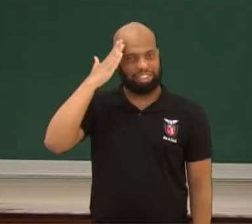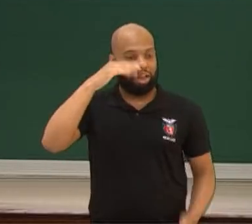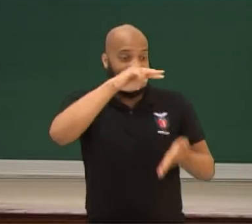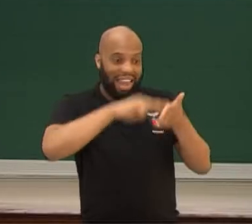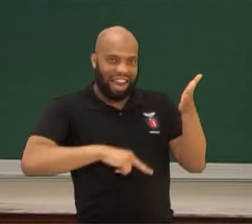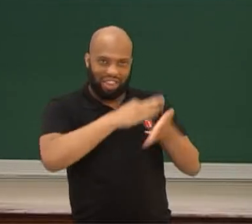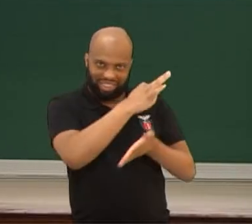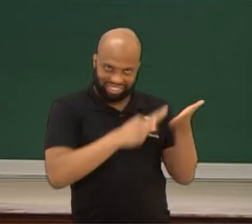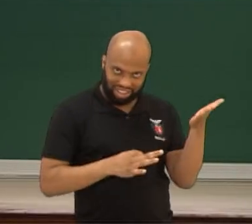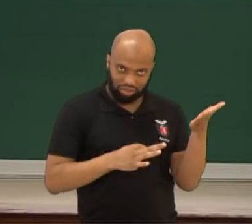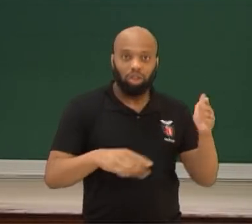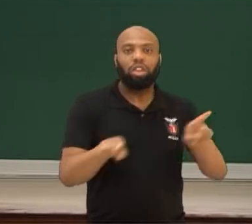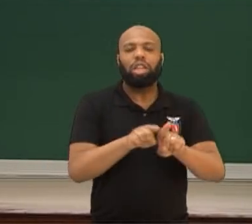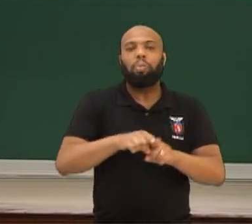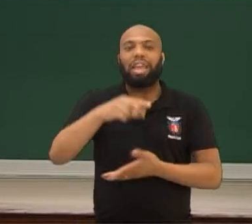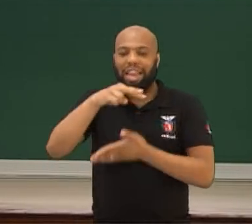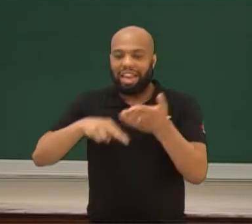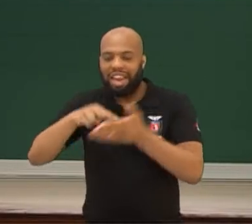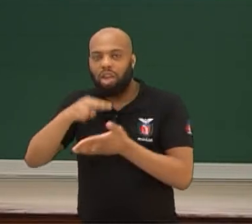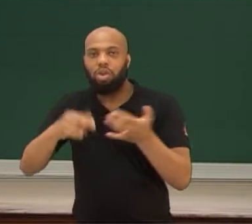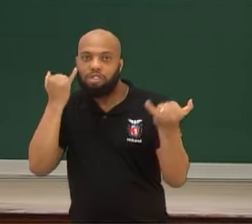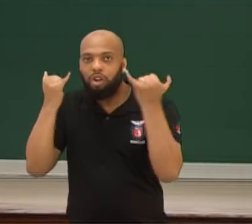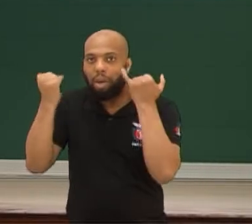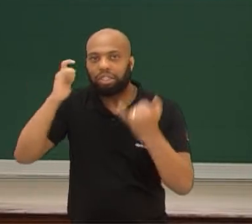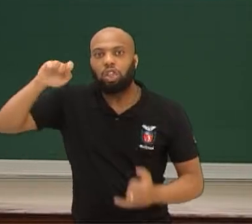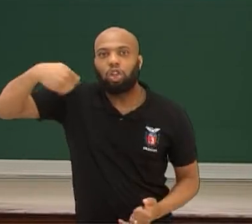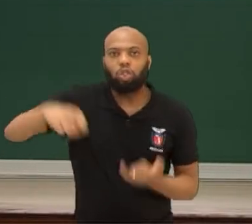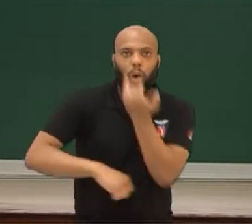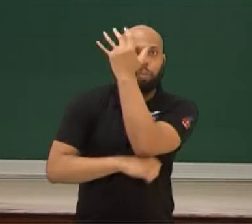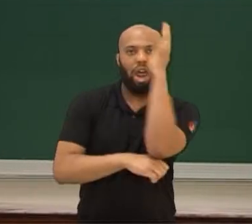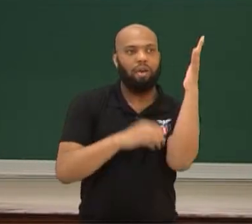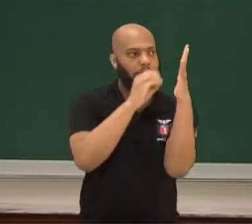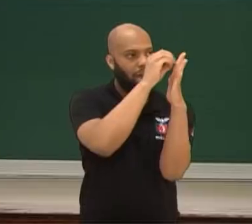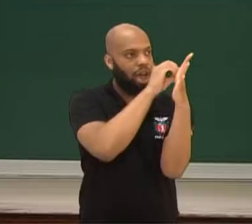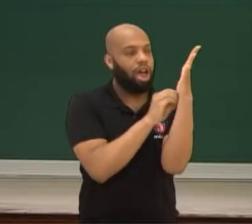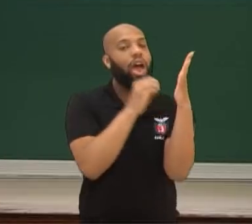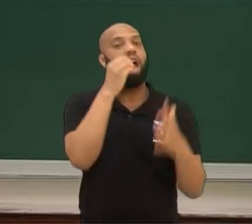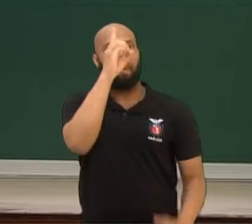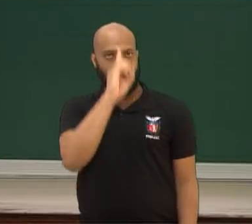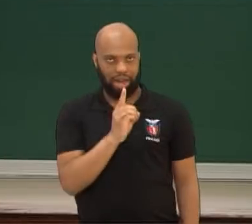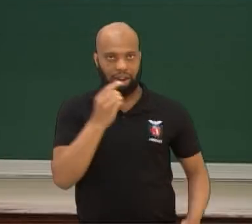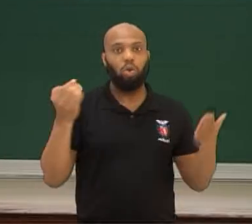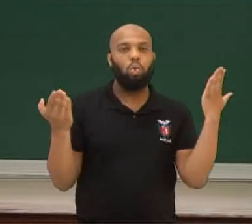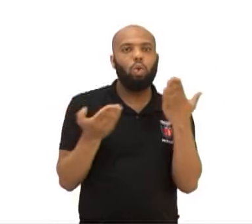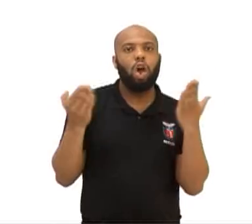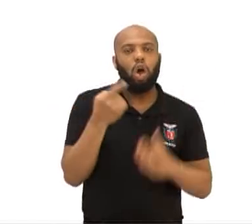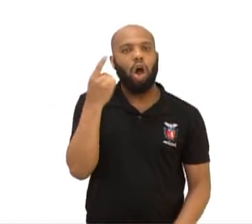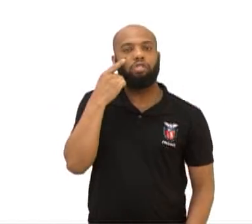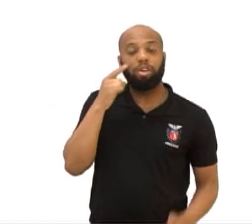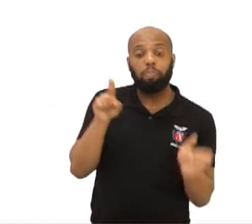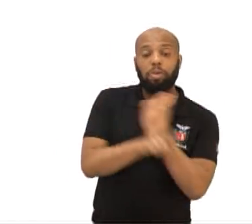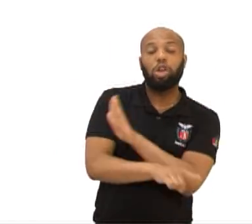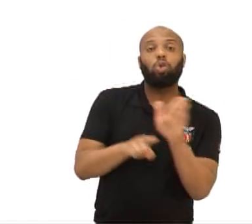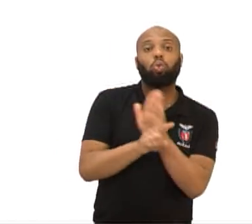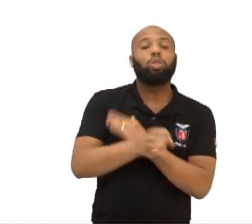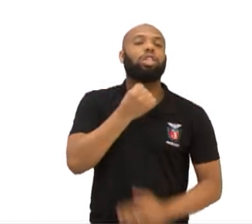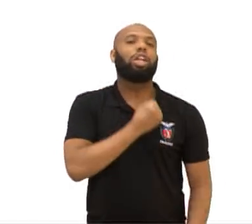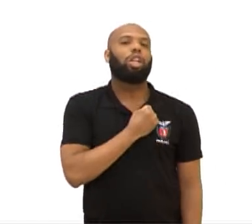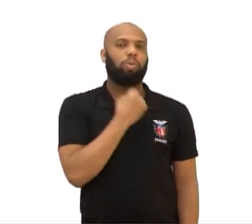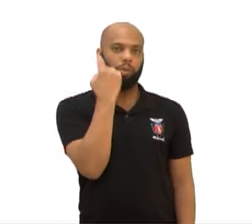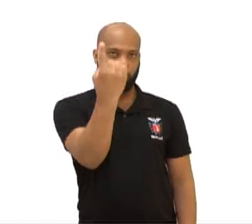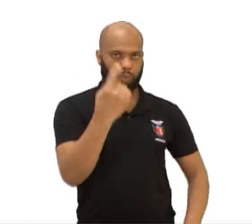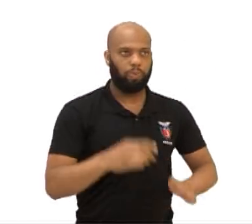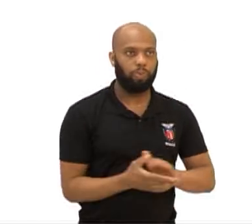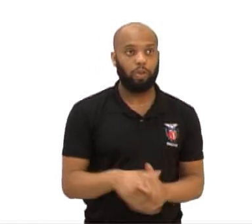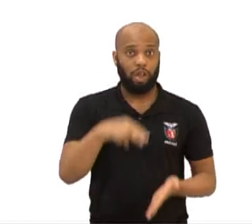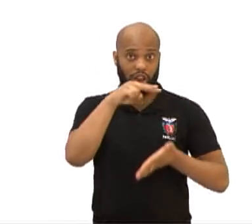do fragmento do romance como do texto informacional a respeito das pitombas. Então vamos pedir para vocês aí a primeira questão. Vamos ler, galera,